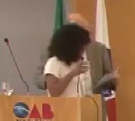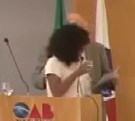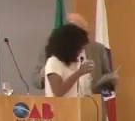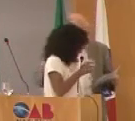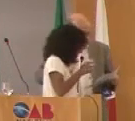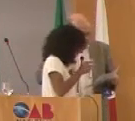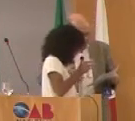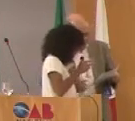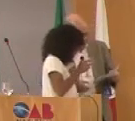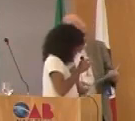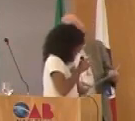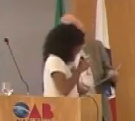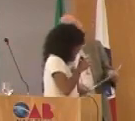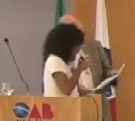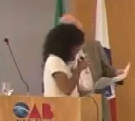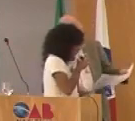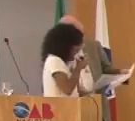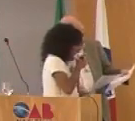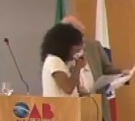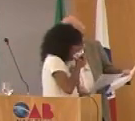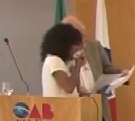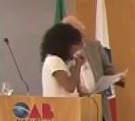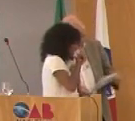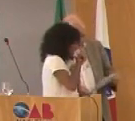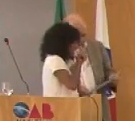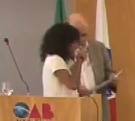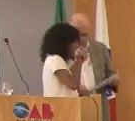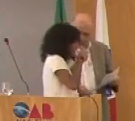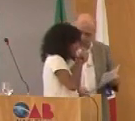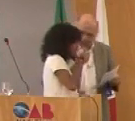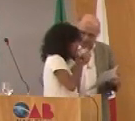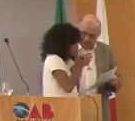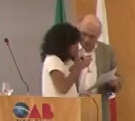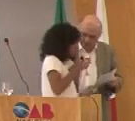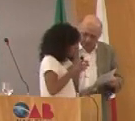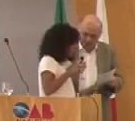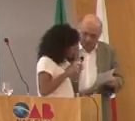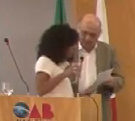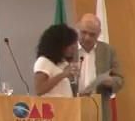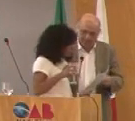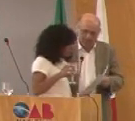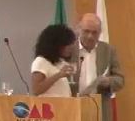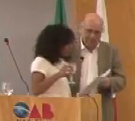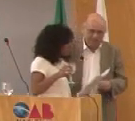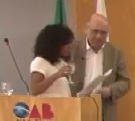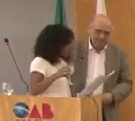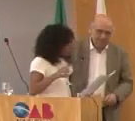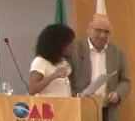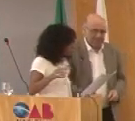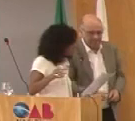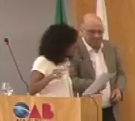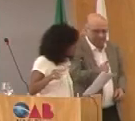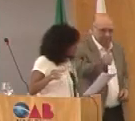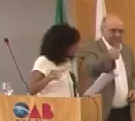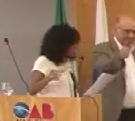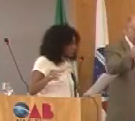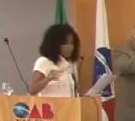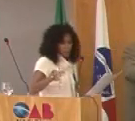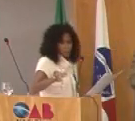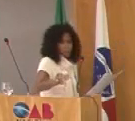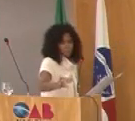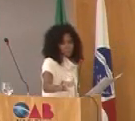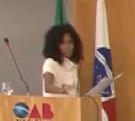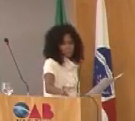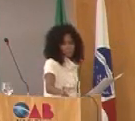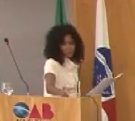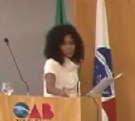ao ponto, afirmando que não é possível falar em violência no Brasil e não é possível insurgir-se contra